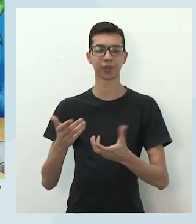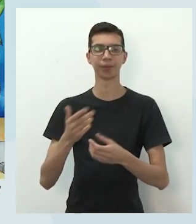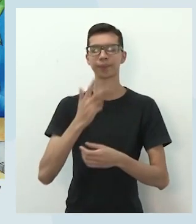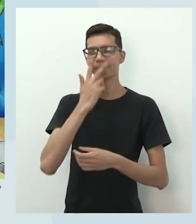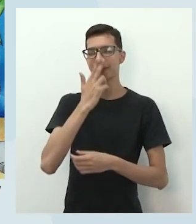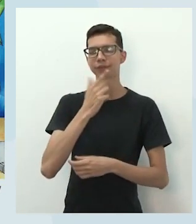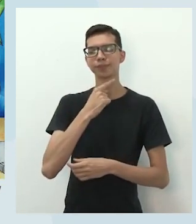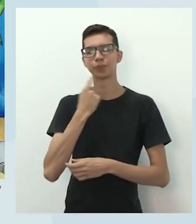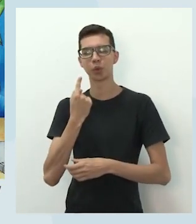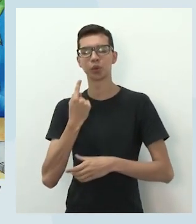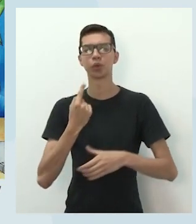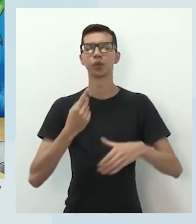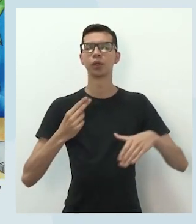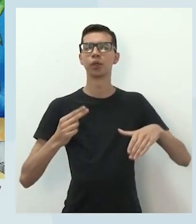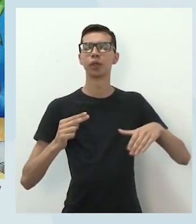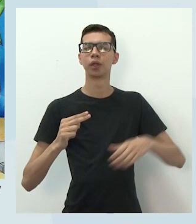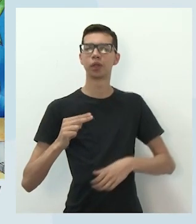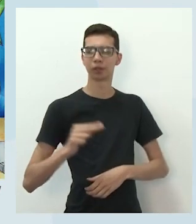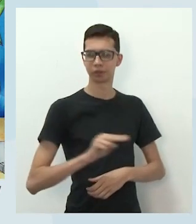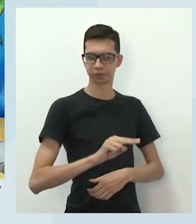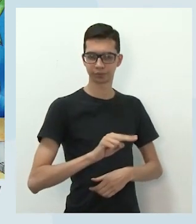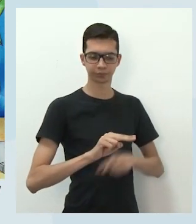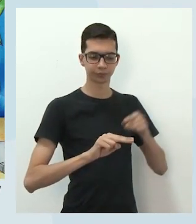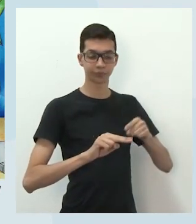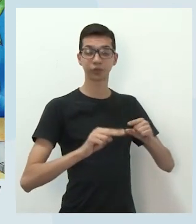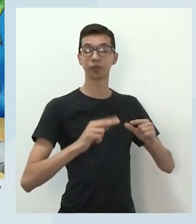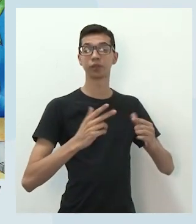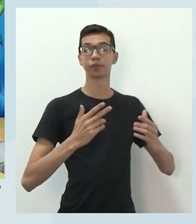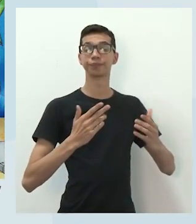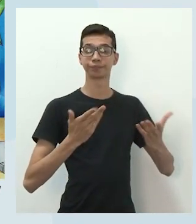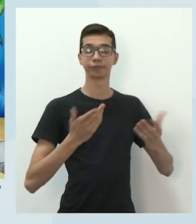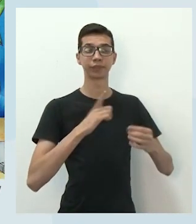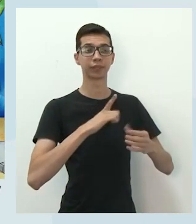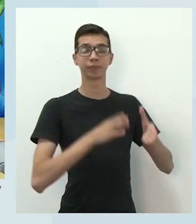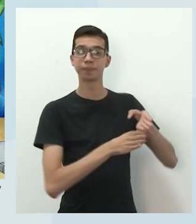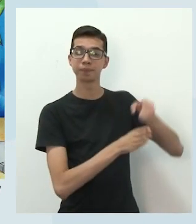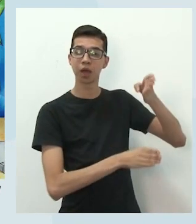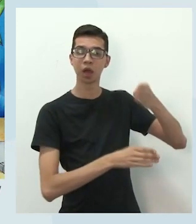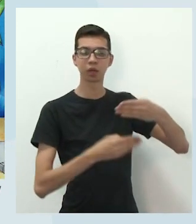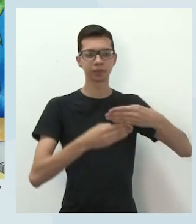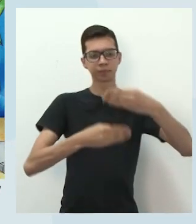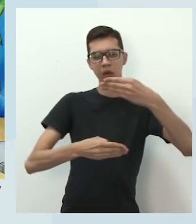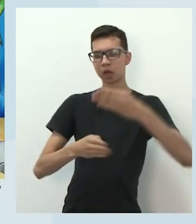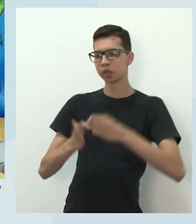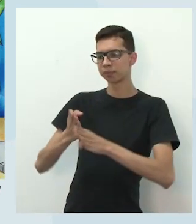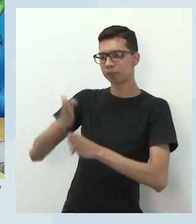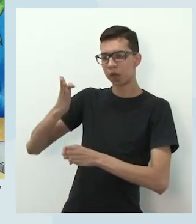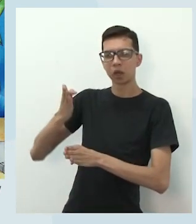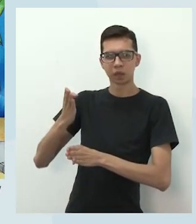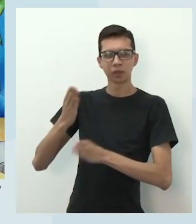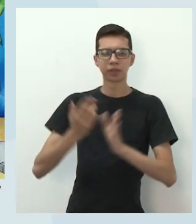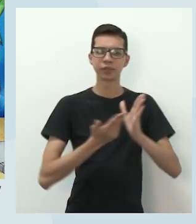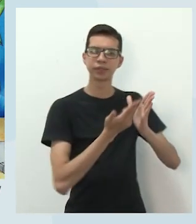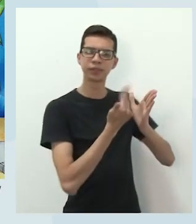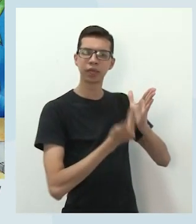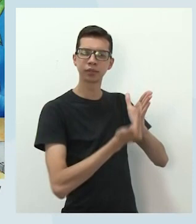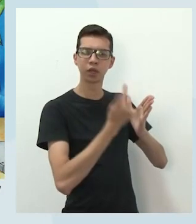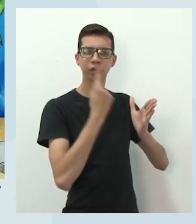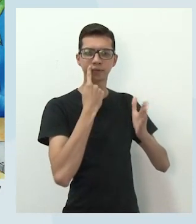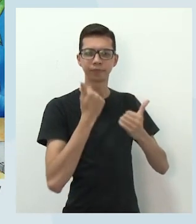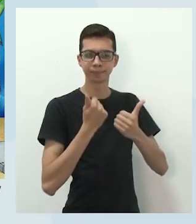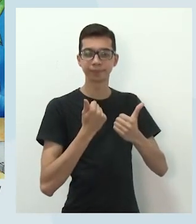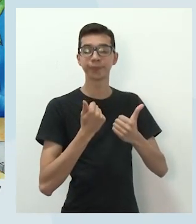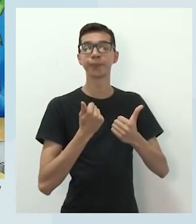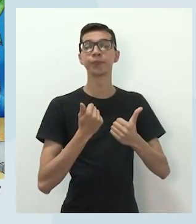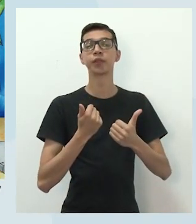se contava um pouquinho da vida dos faraós. Tá? Claro que o traço do desenho aqui é diferente. Observe que os egípcios, eles utilizam muito linhas